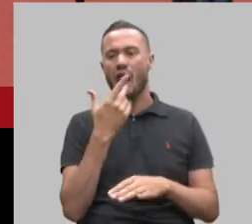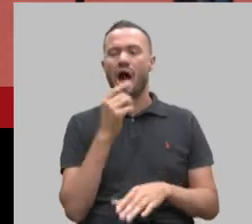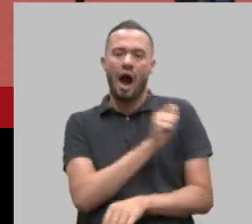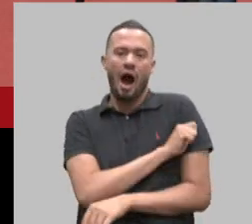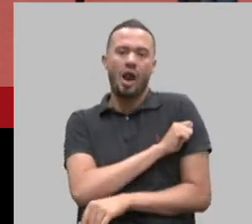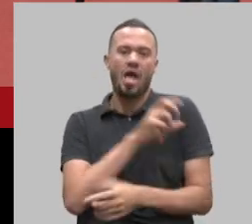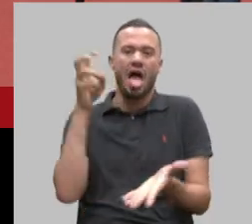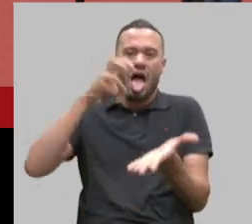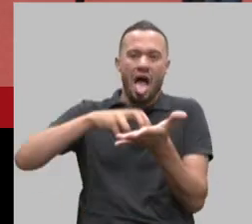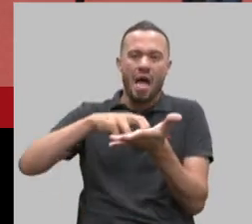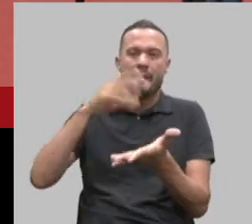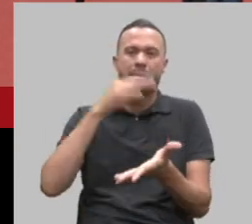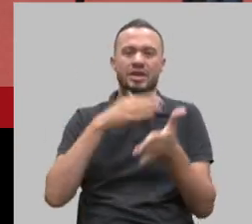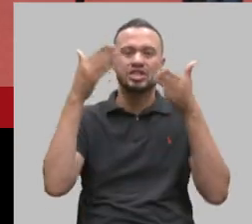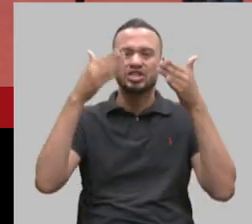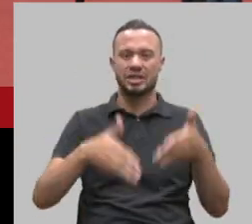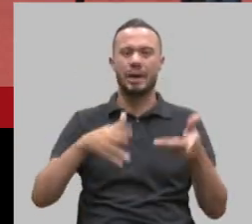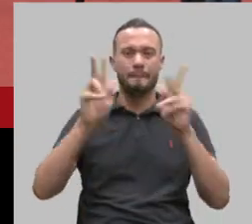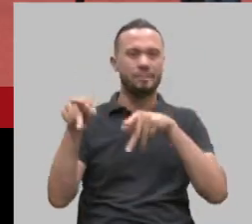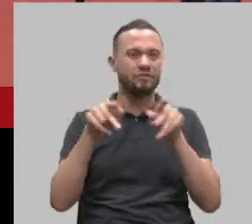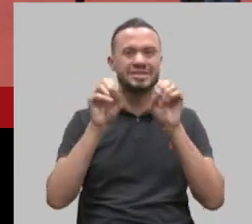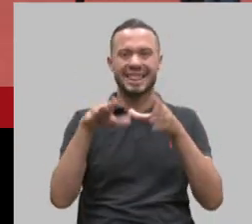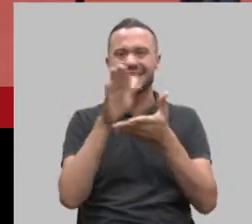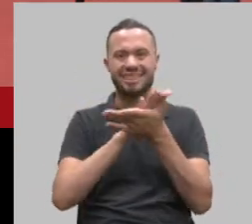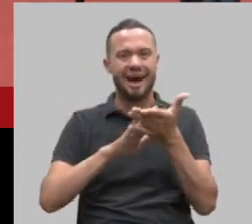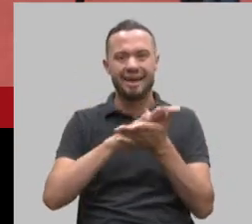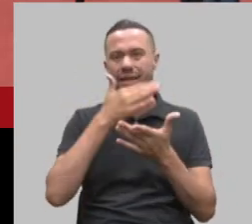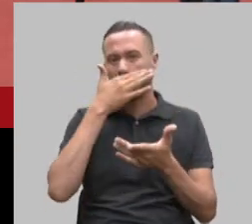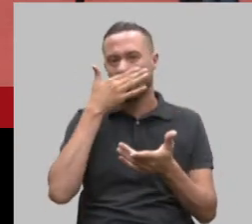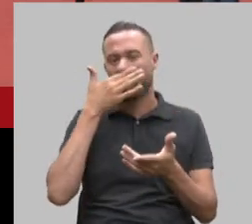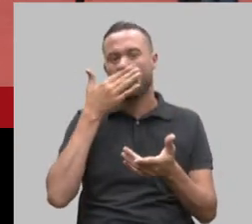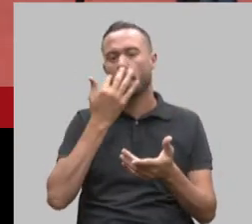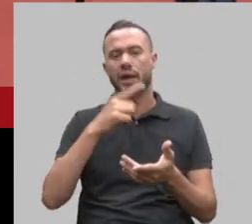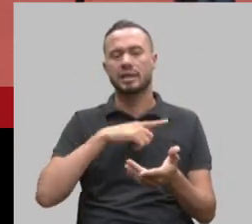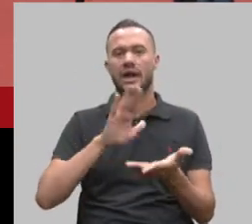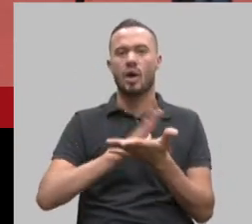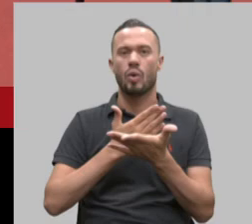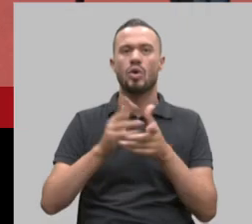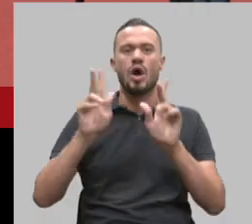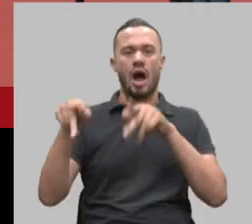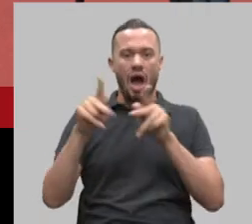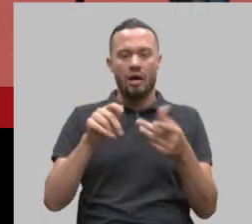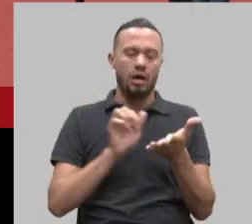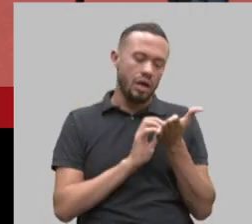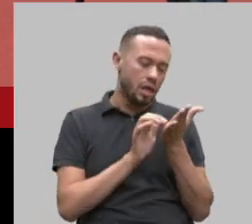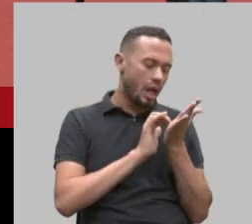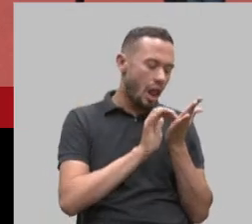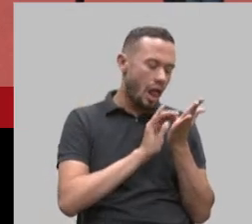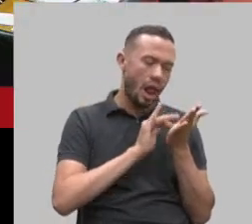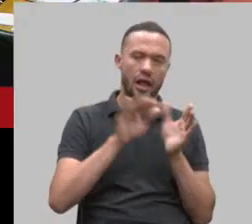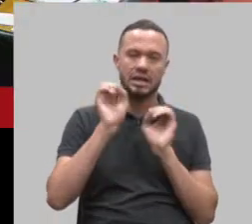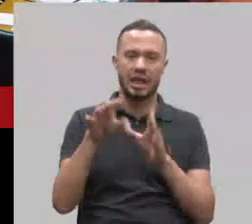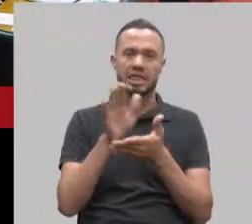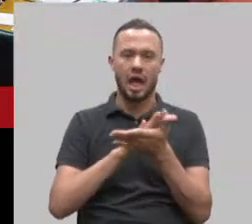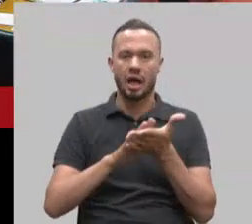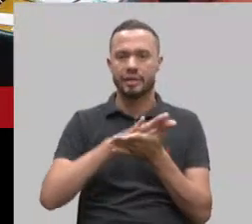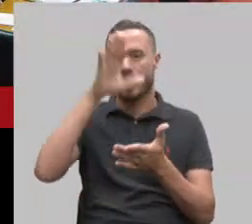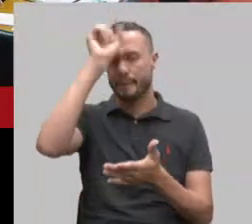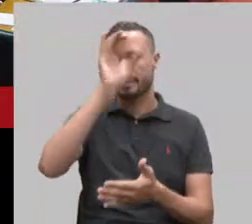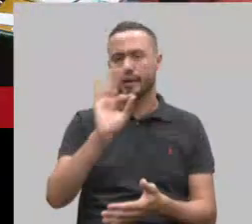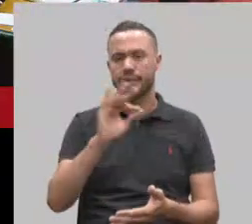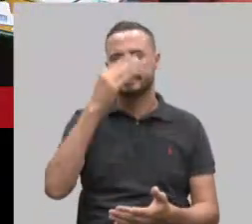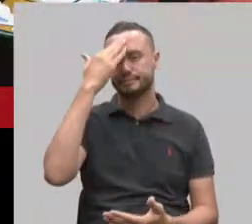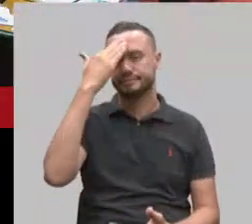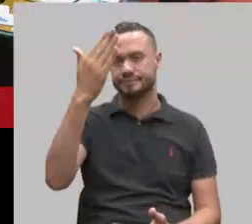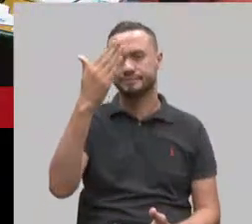aprender Ele simplesmente chegar começar a mexer no celular e a gente perder Nosso Tempo e não aprender é isso